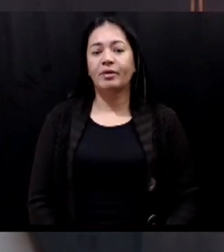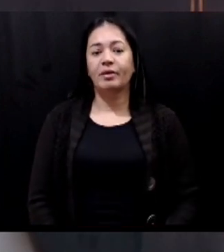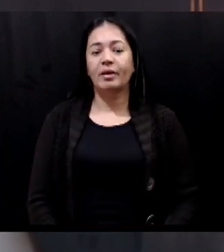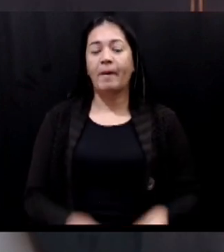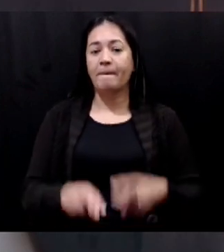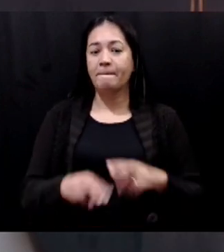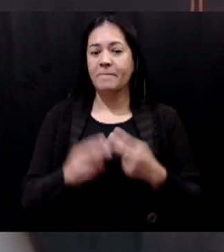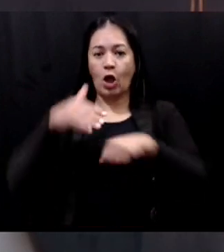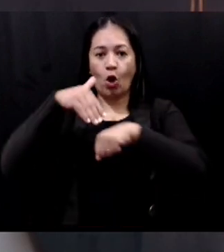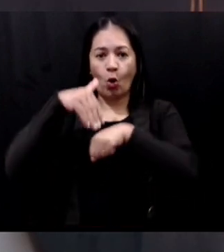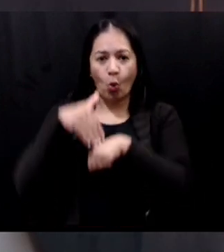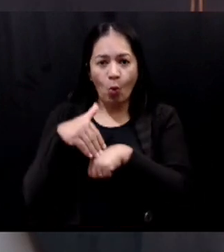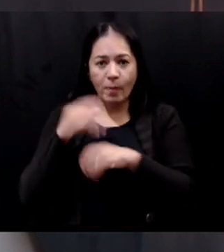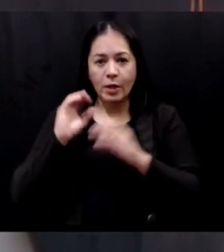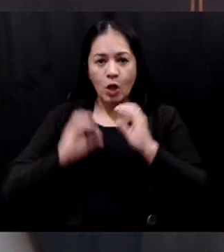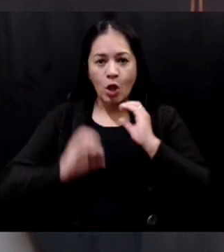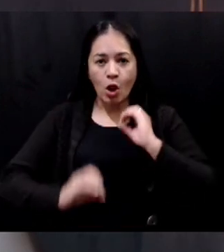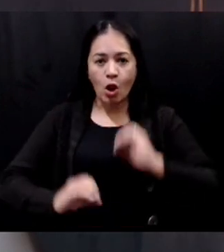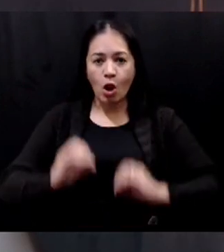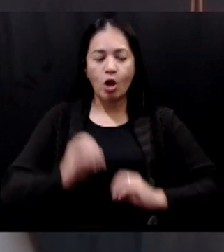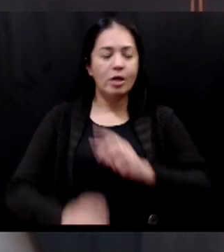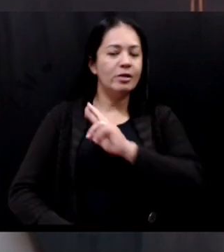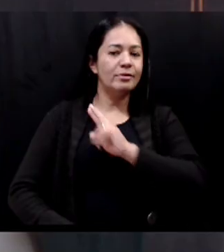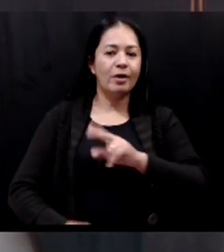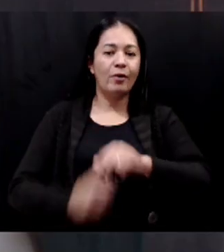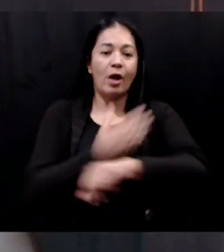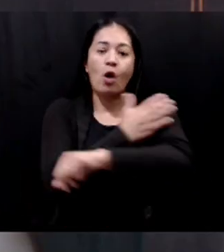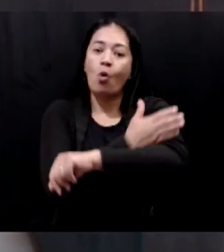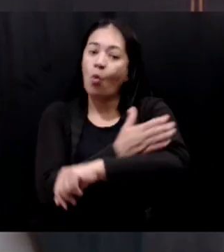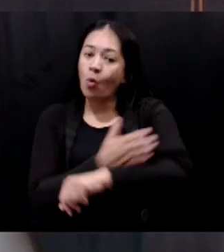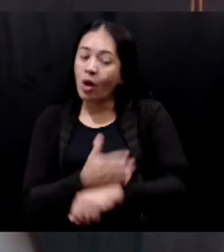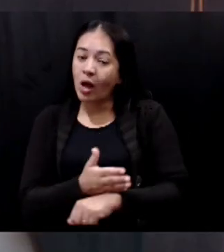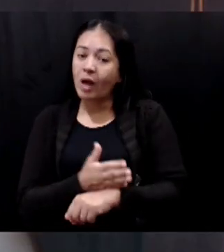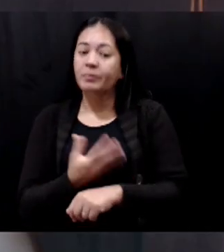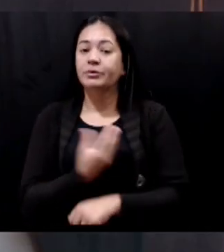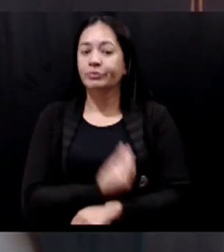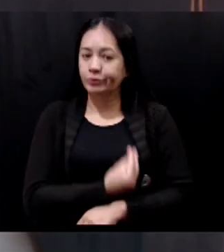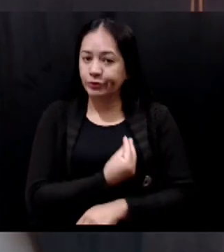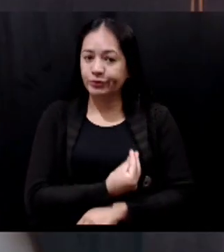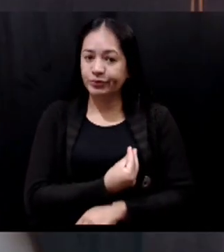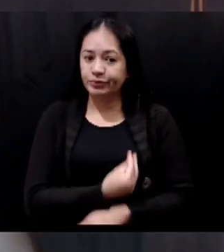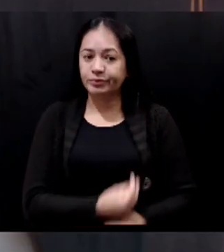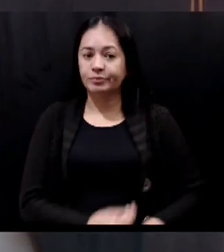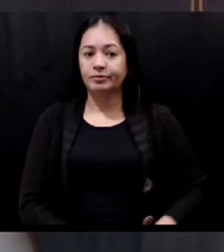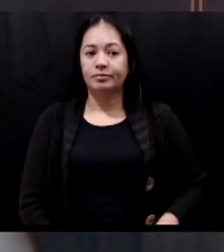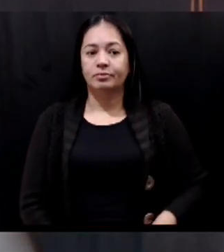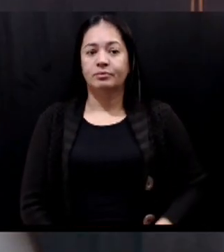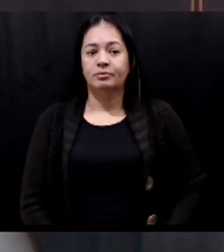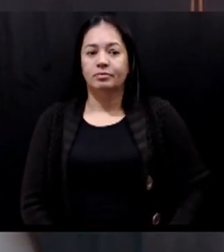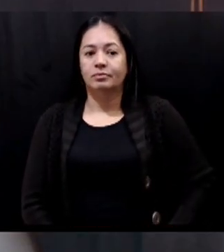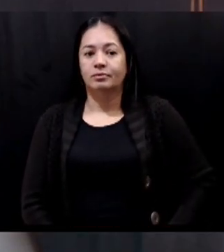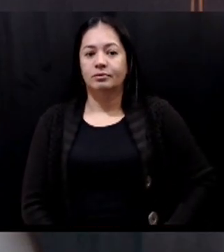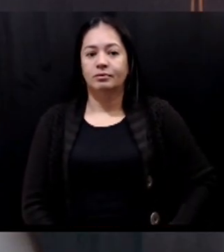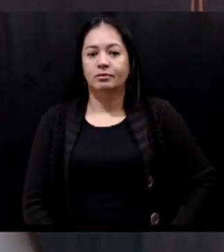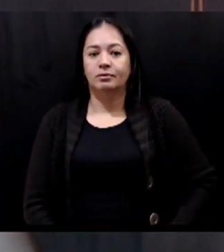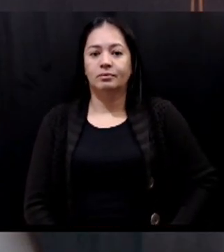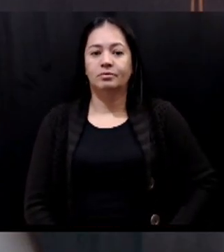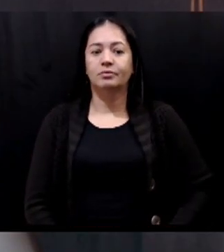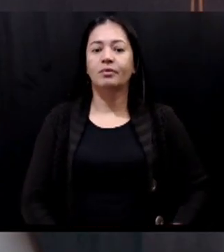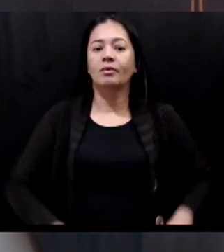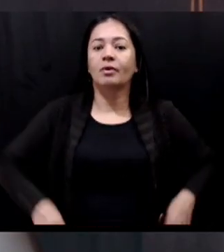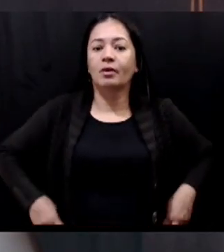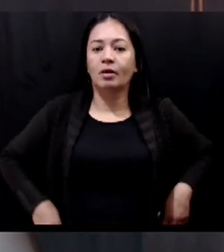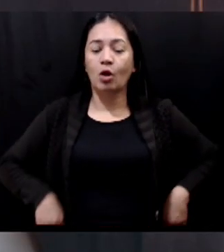é a culpa dos hábitos alimentares, hábitos de vida. O nosso metabolismo, o que é isso, né? É a nossa